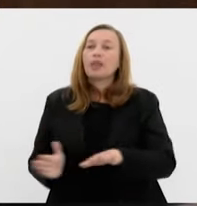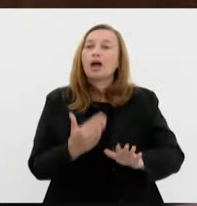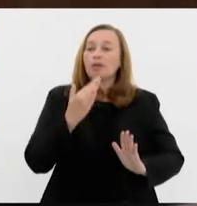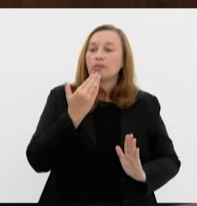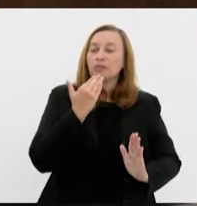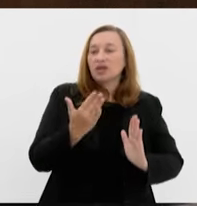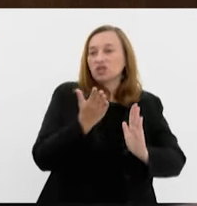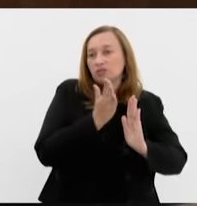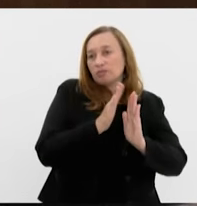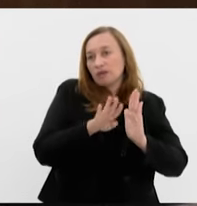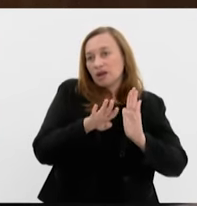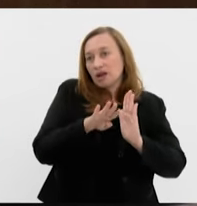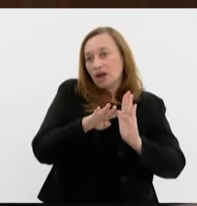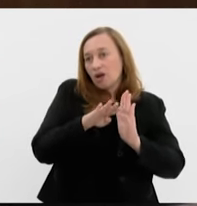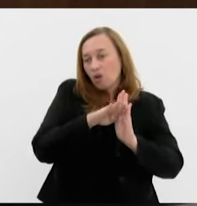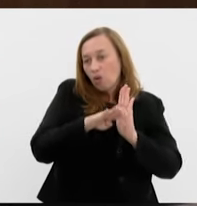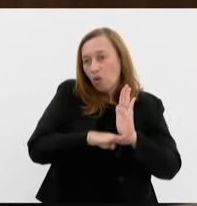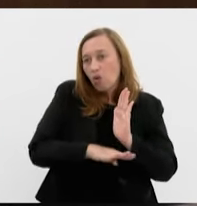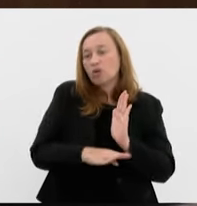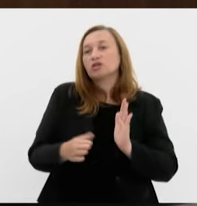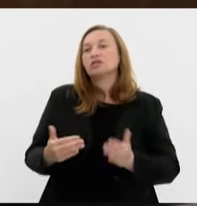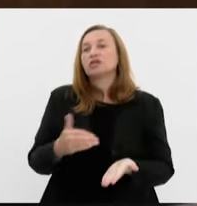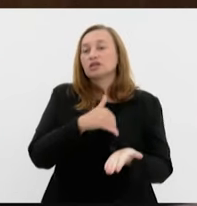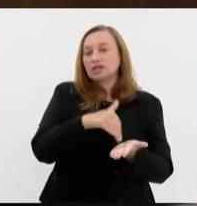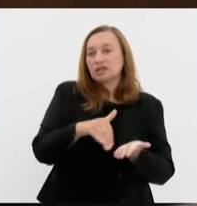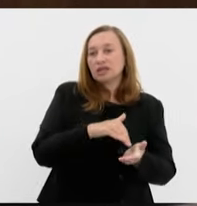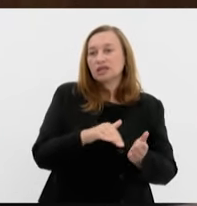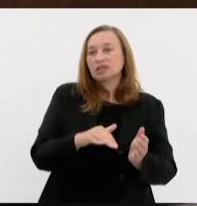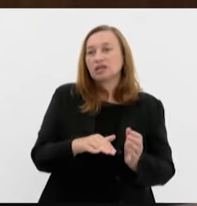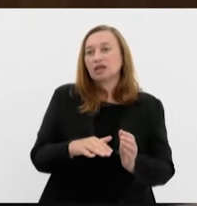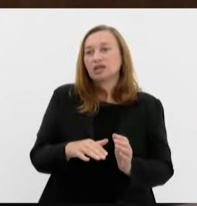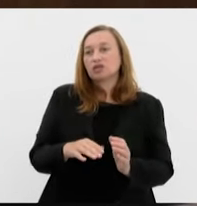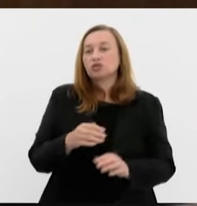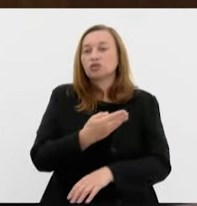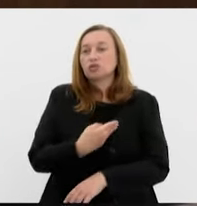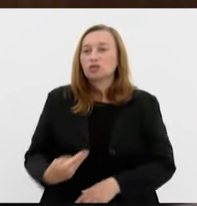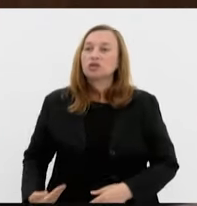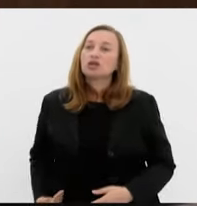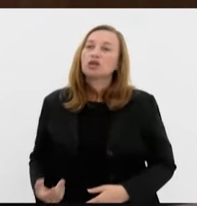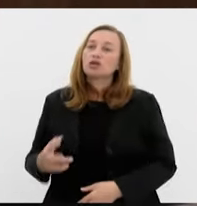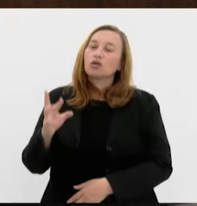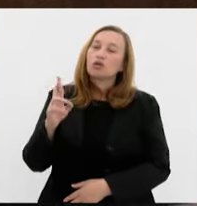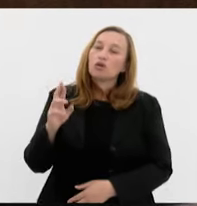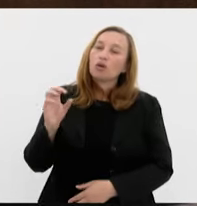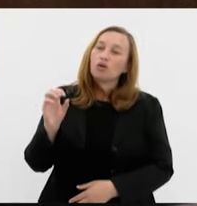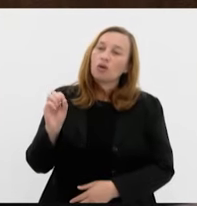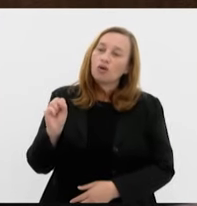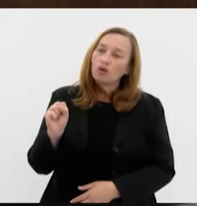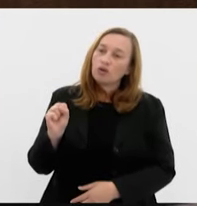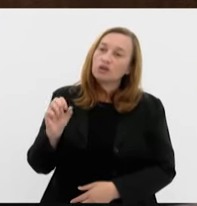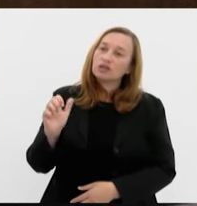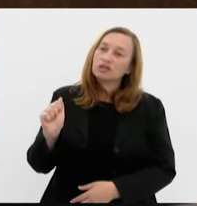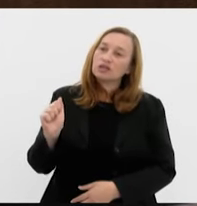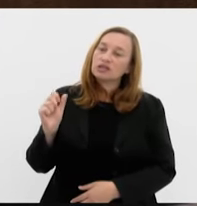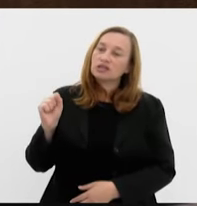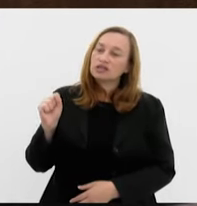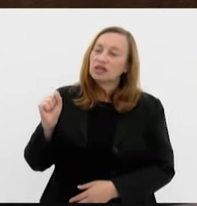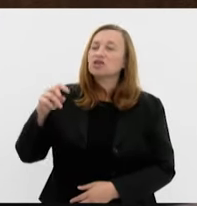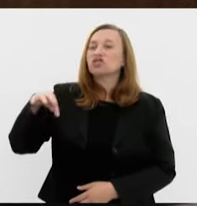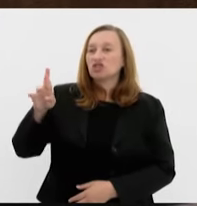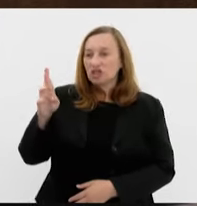questão que hoje eu estive com a nossa secretária de governo Rosângela Gomes e eu tive falando com ela a